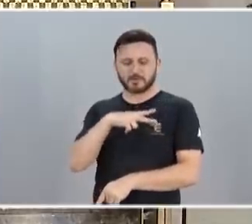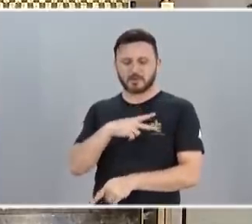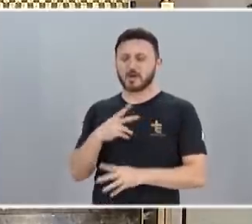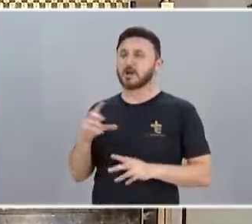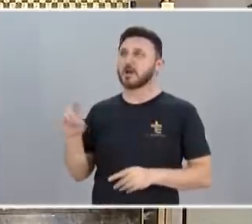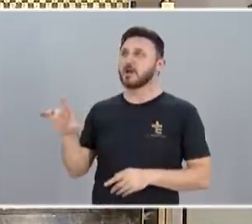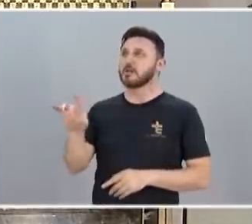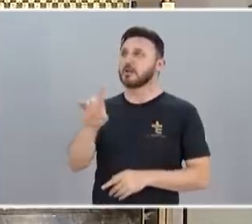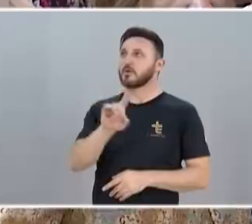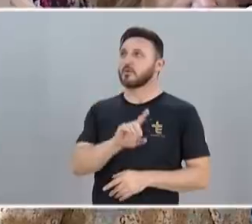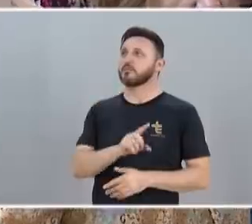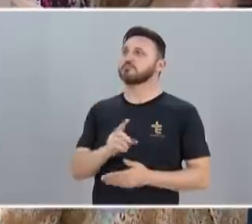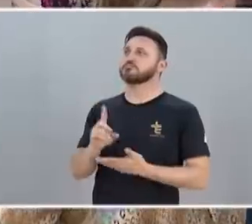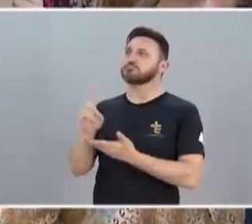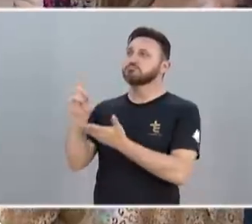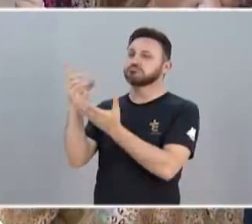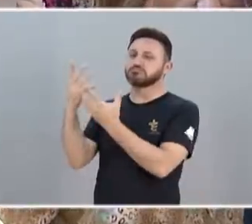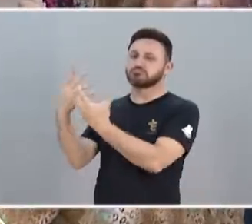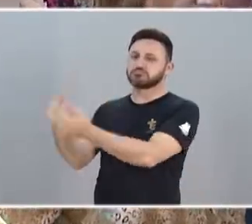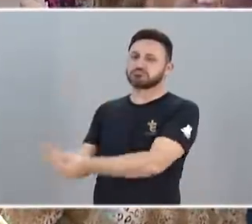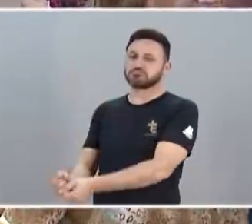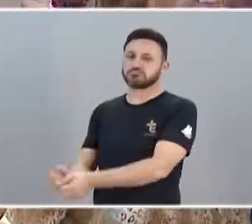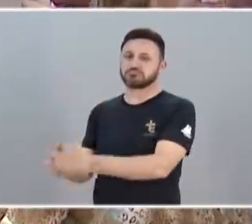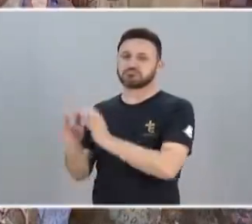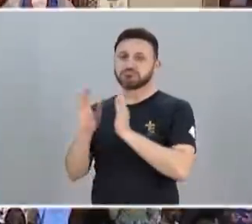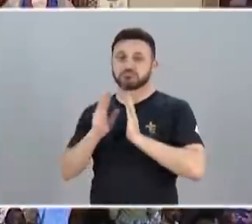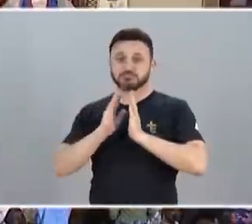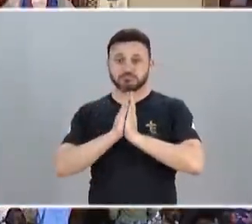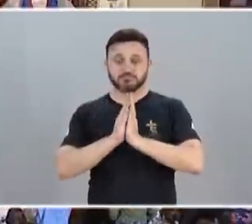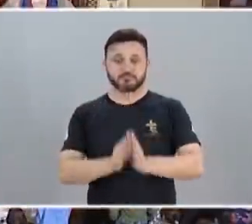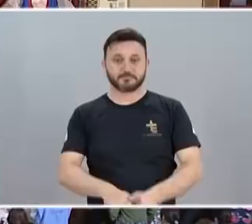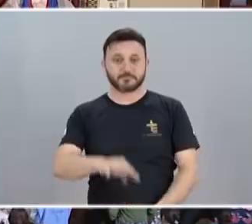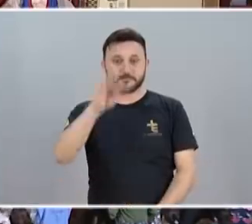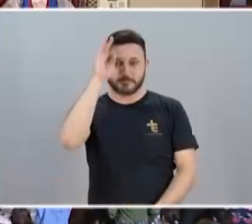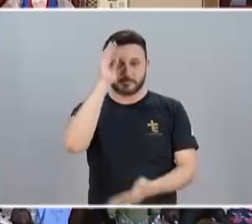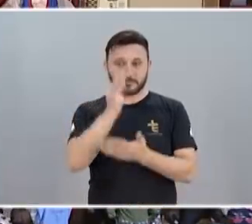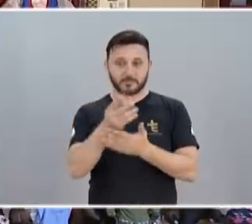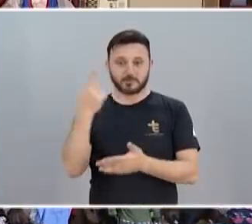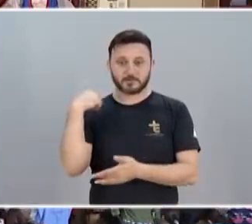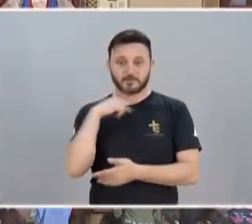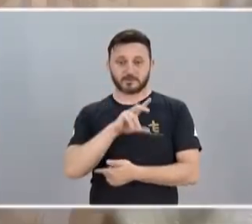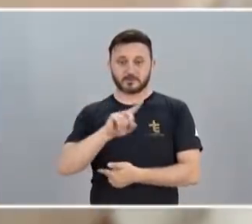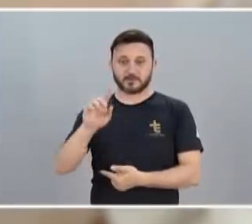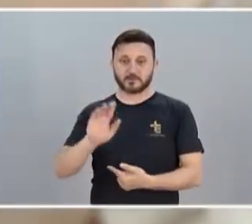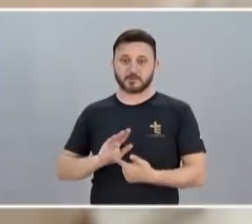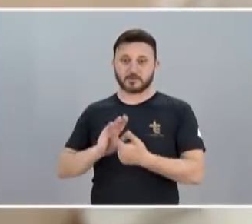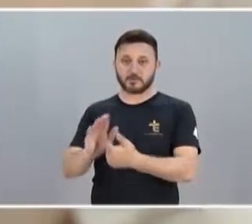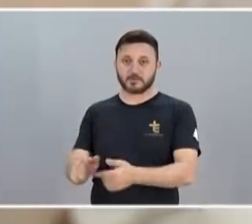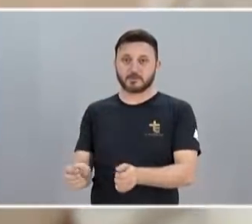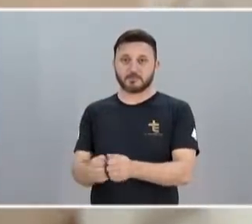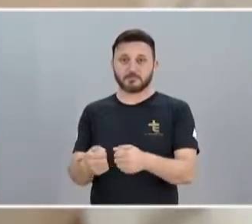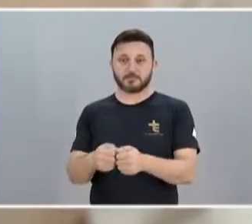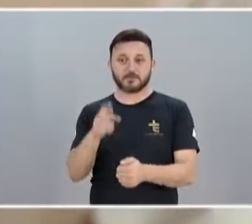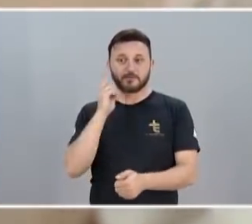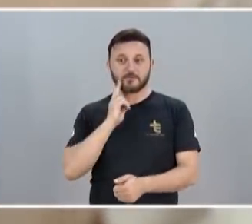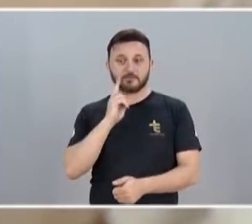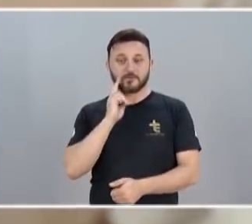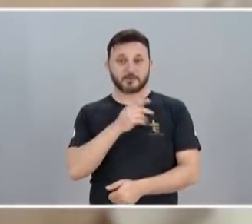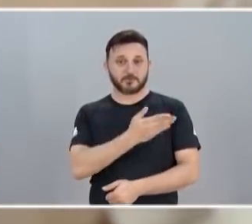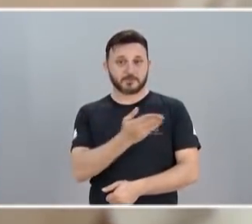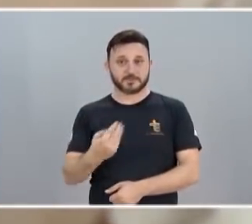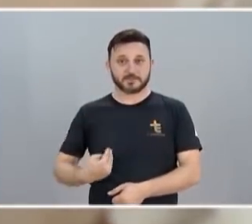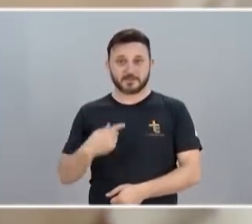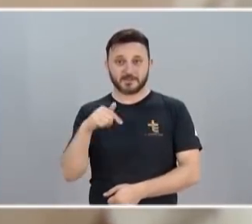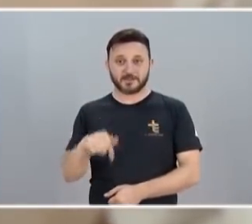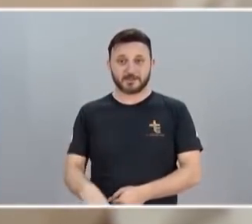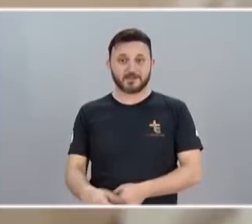Cristo Senhor nosso. Amém. Com fé, apresentemos ao Senhor os dons do pão e do vinho. Você que está